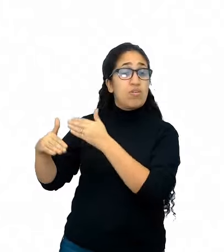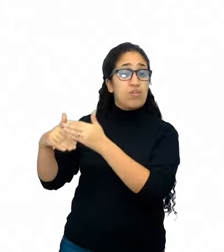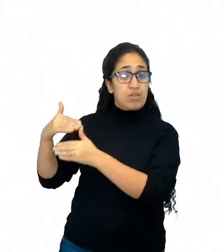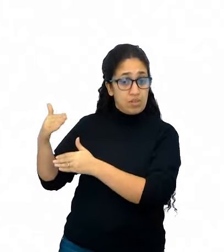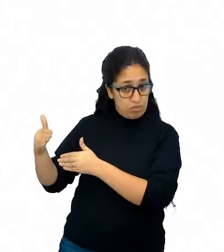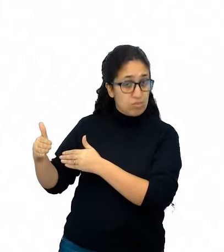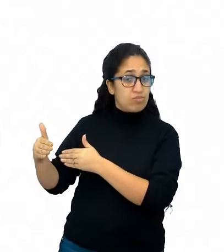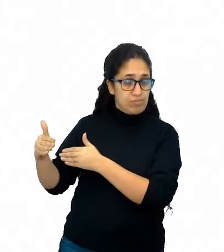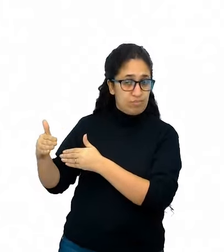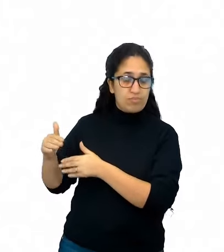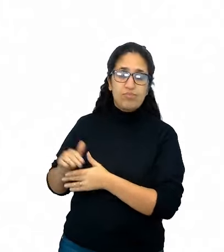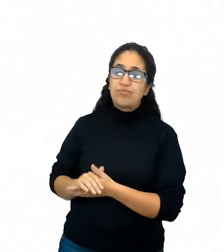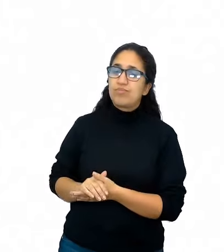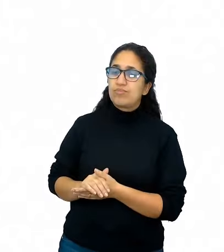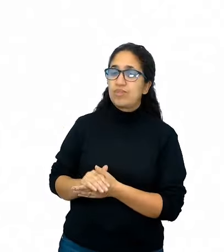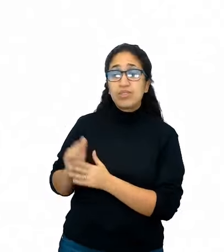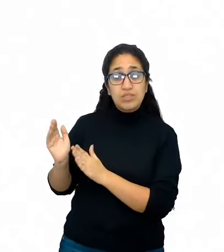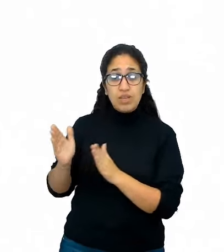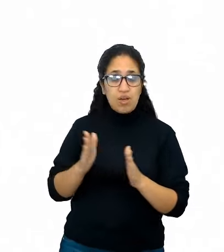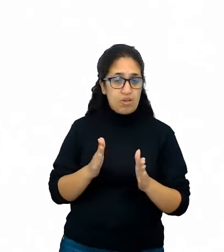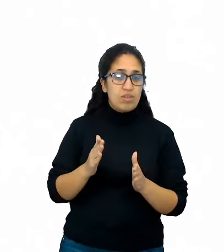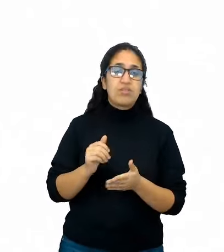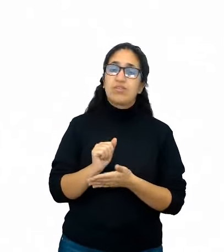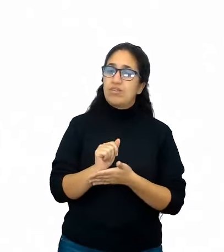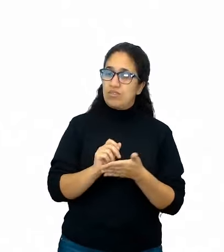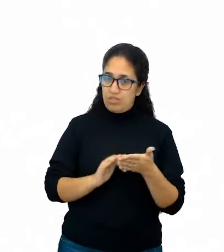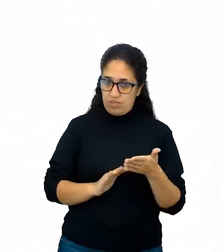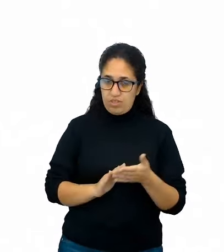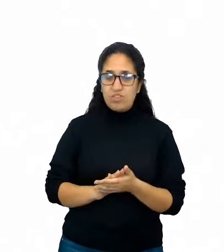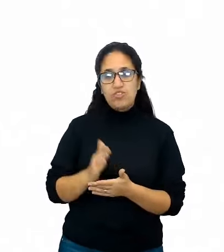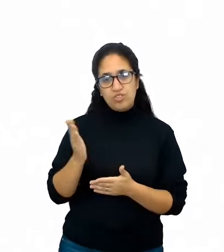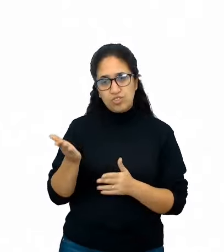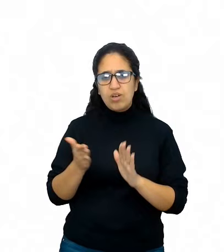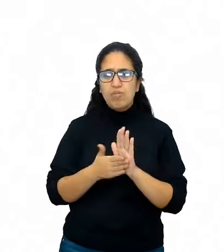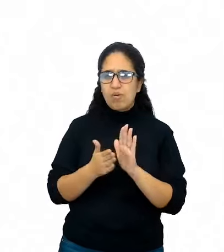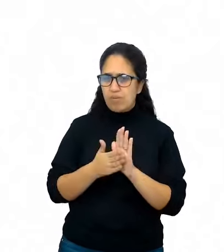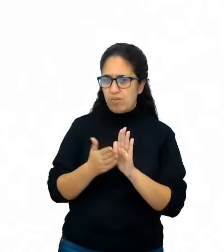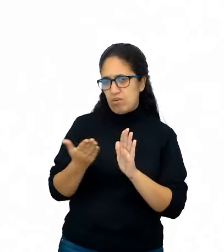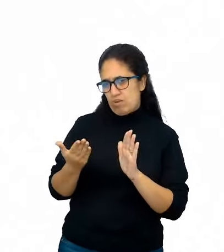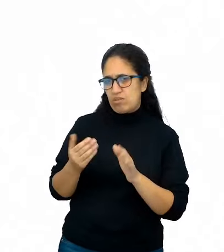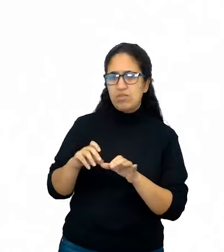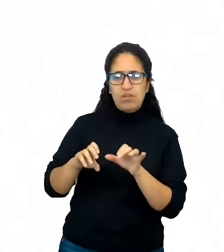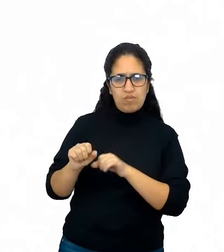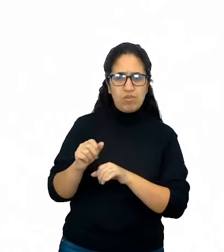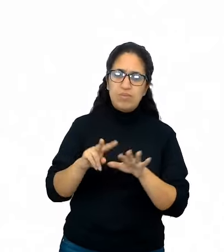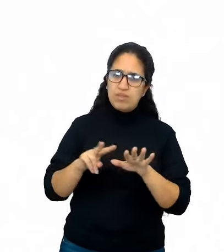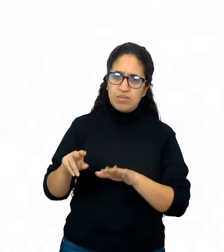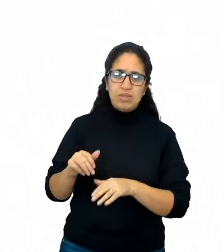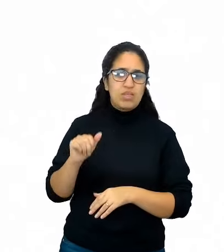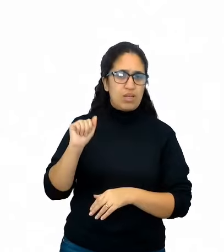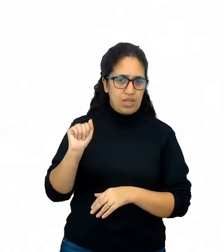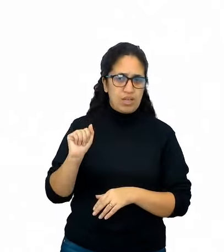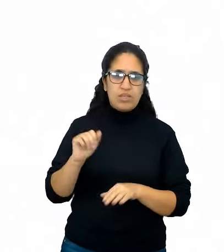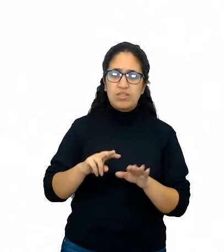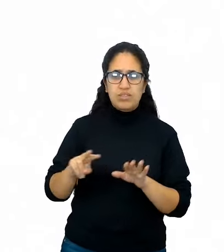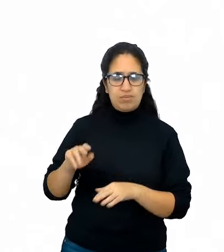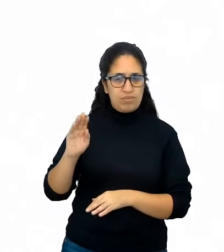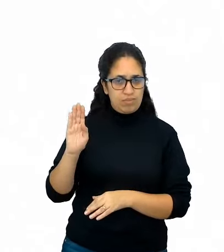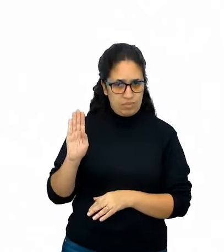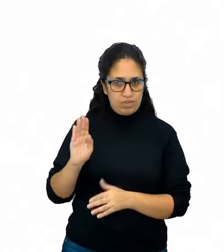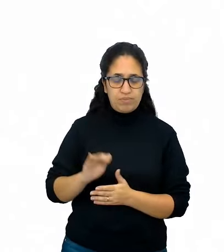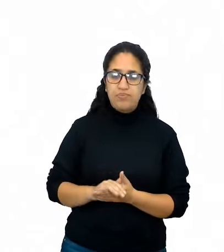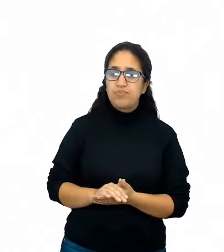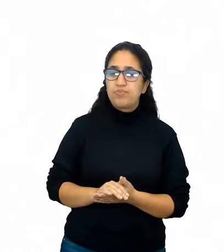de desenvolvimento da sequência de atividade proposta para as formações da Semana A e da Semana B.